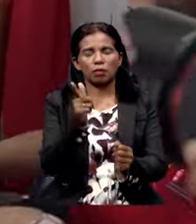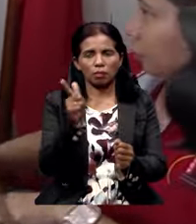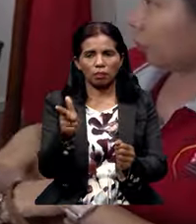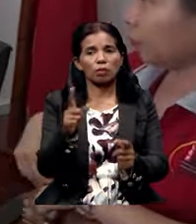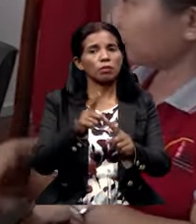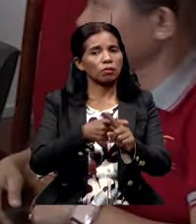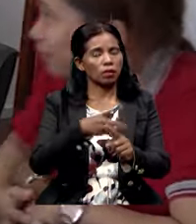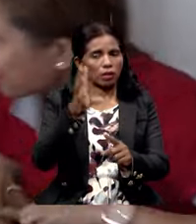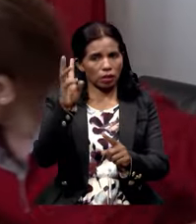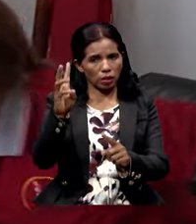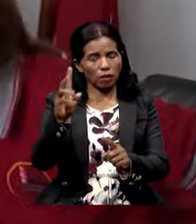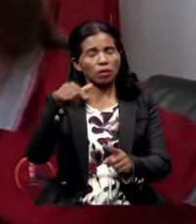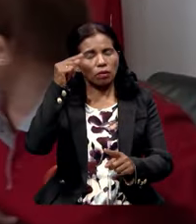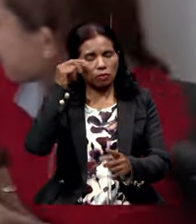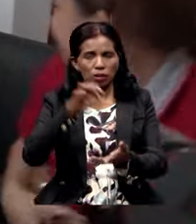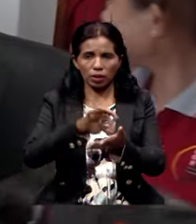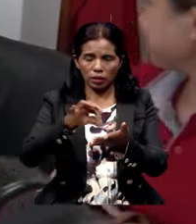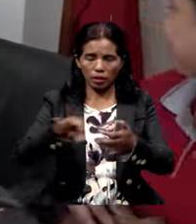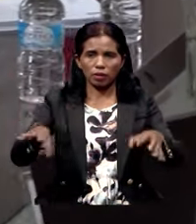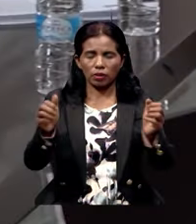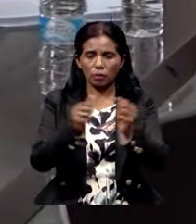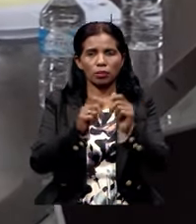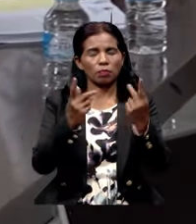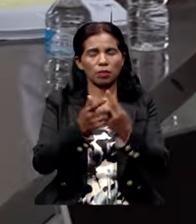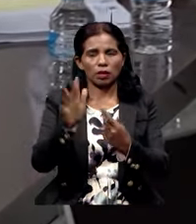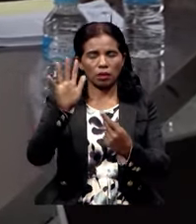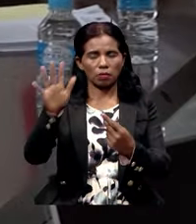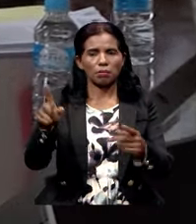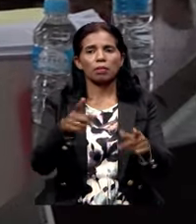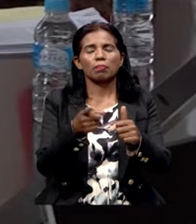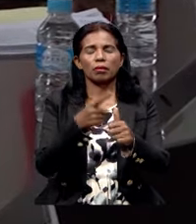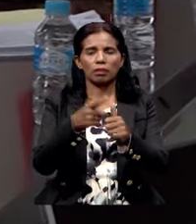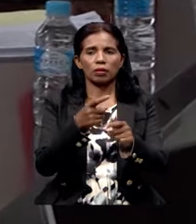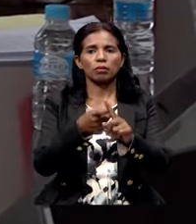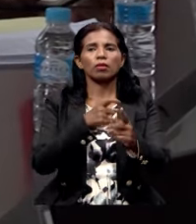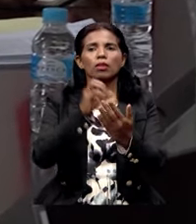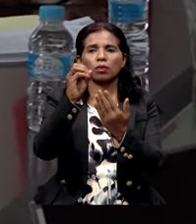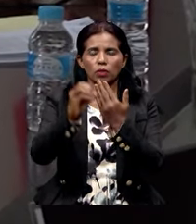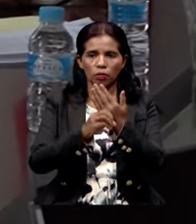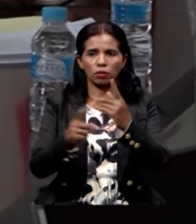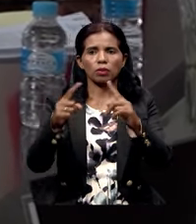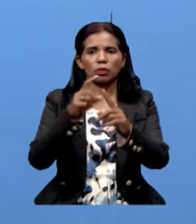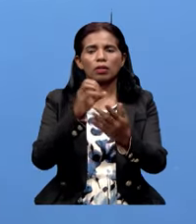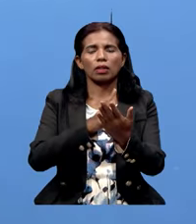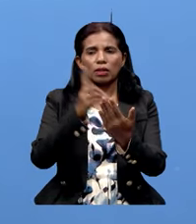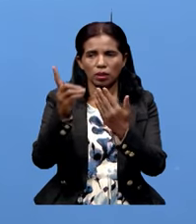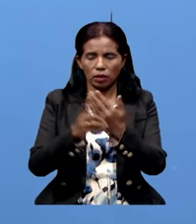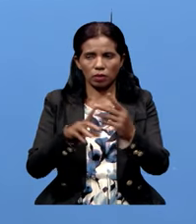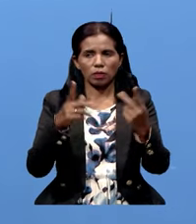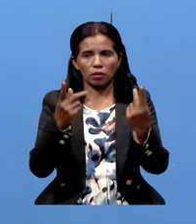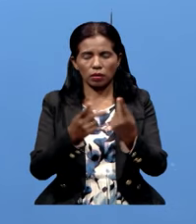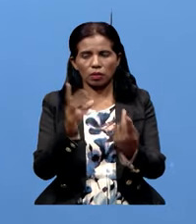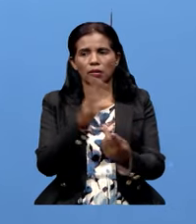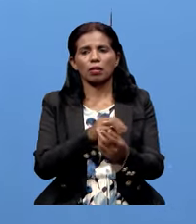Governo assina acordo ho empresa importador lima, mai be fase da huluk nebe hahu si fulan outubro to dezembro, empresa perisoso creative furak